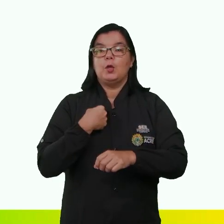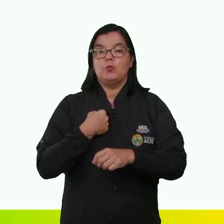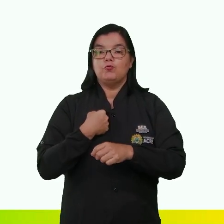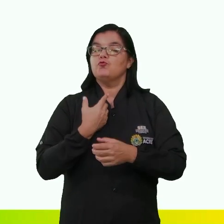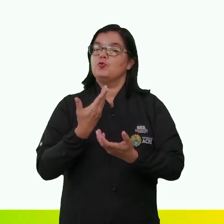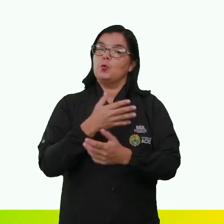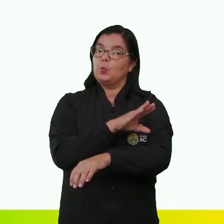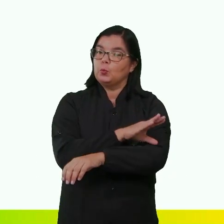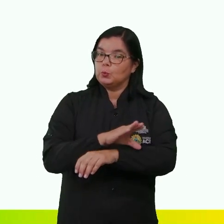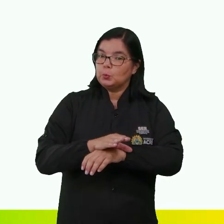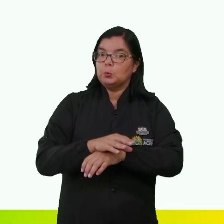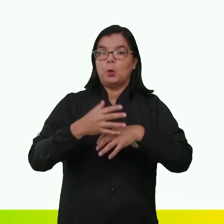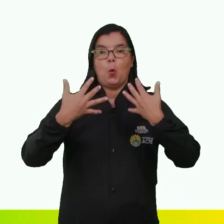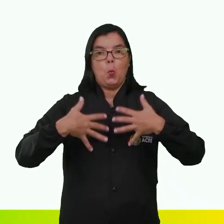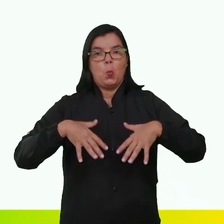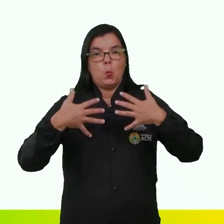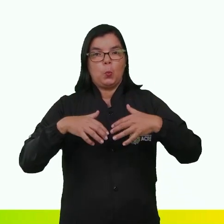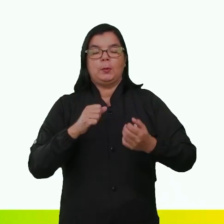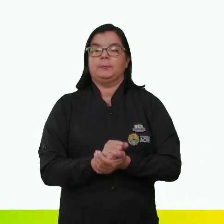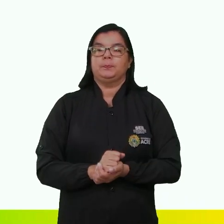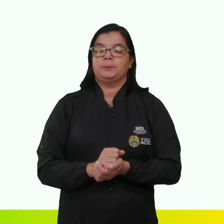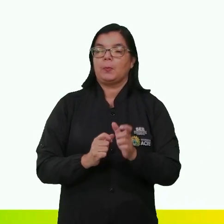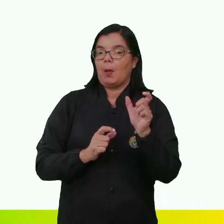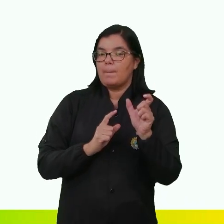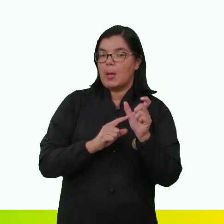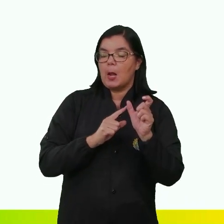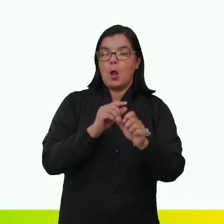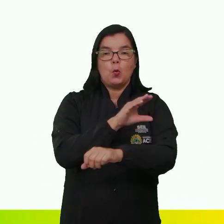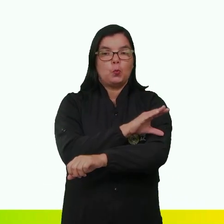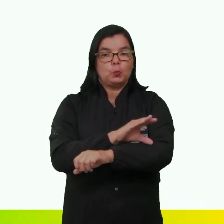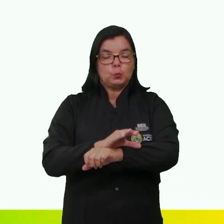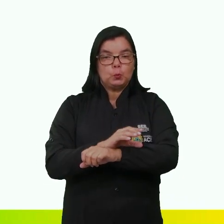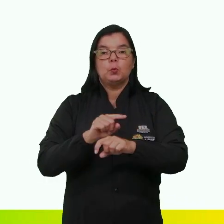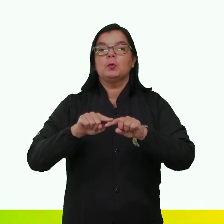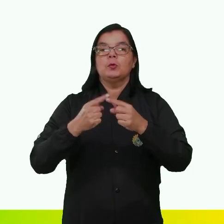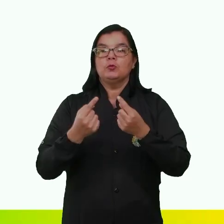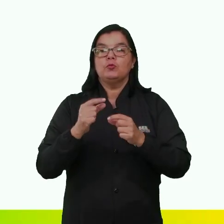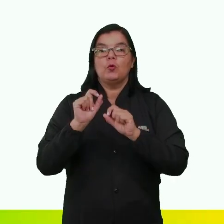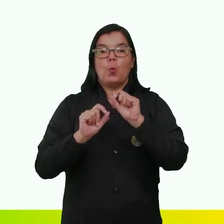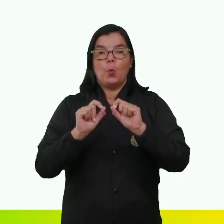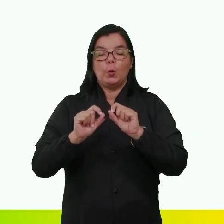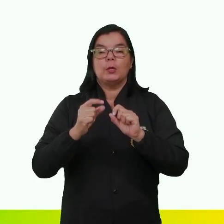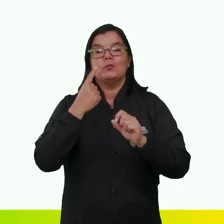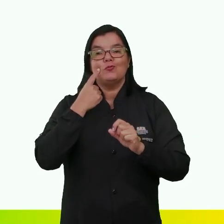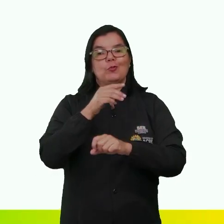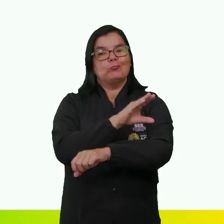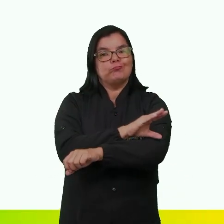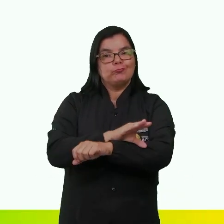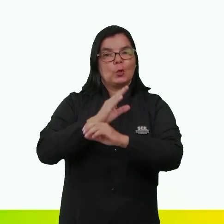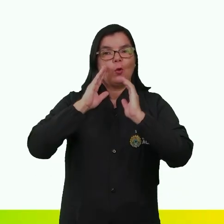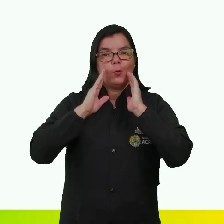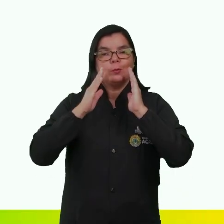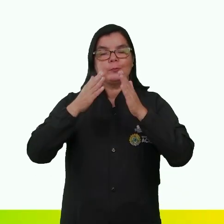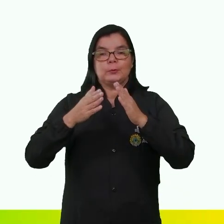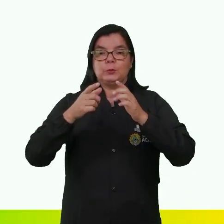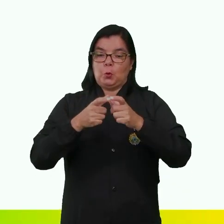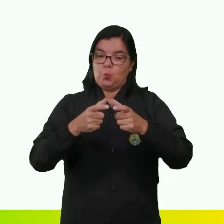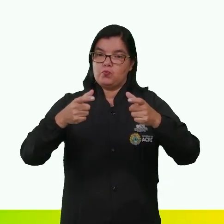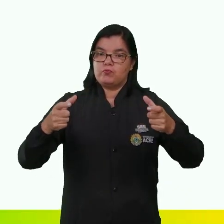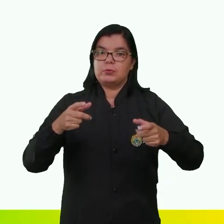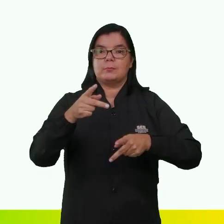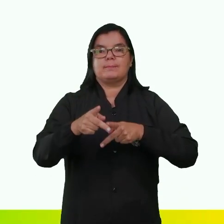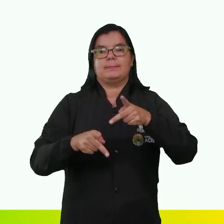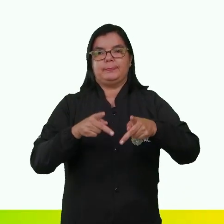massa. O termo cultura de massa refere-se à produção cultural voltada para